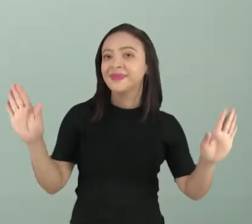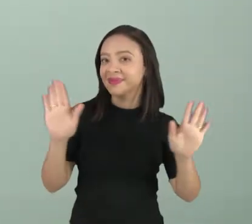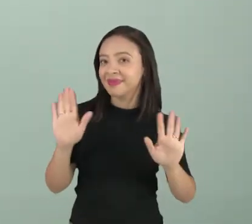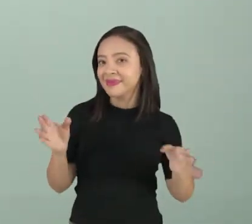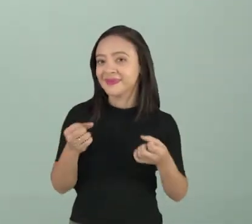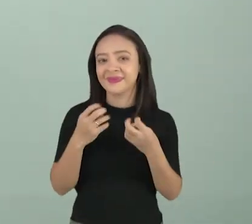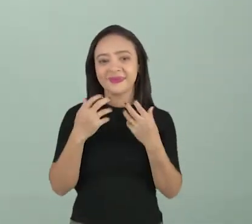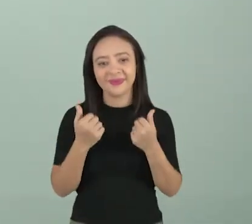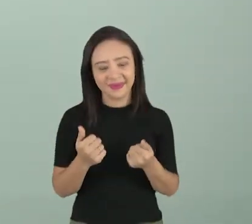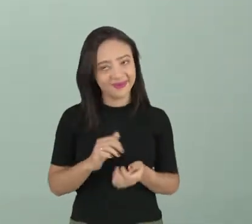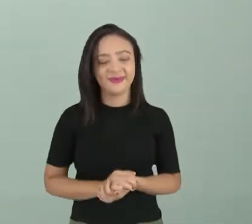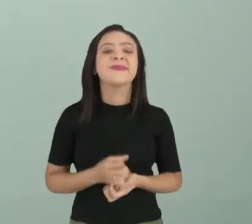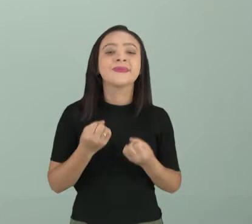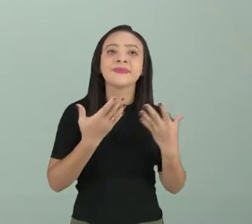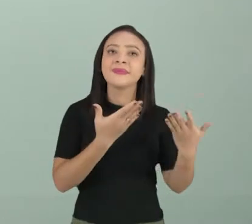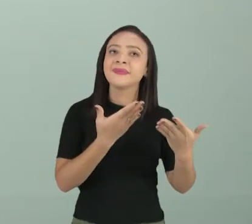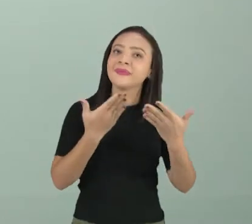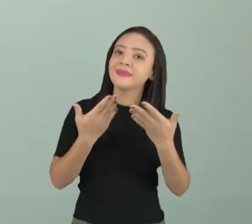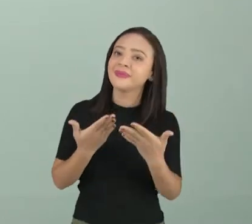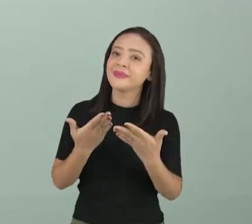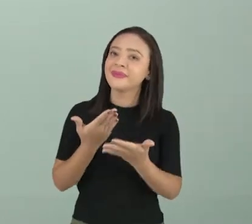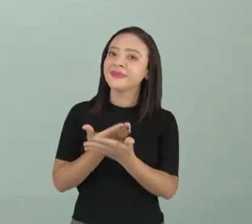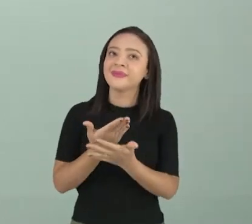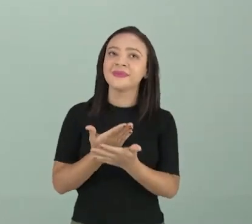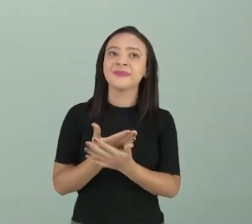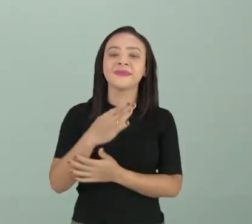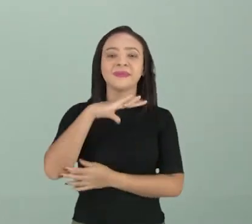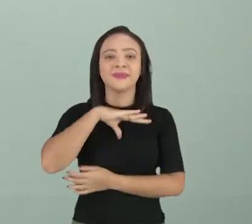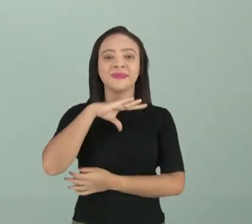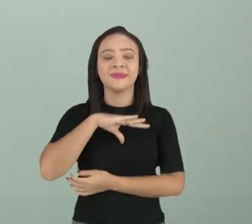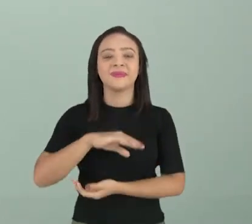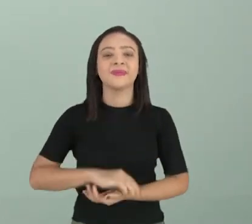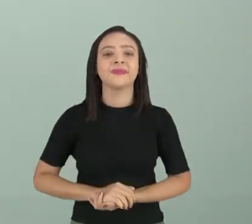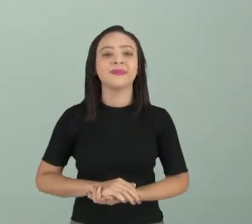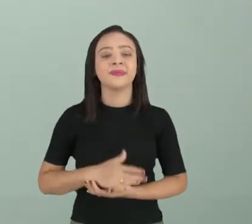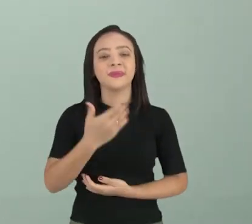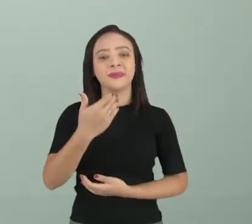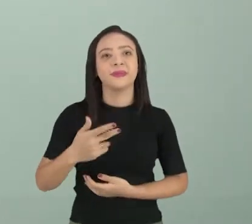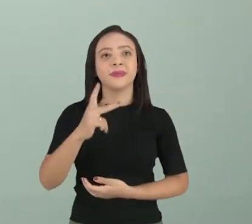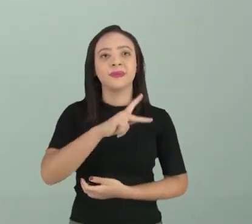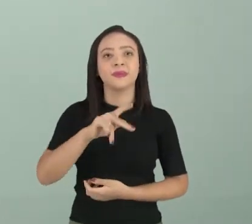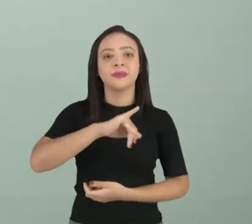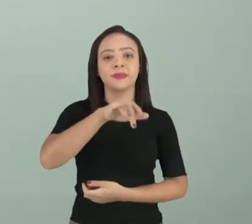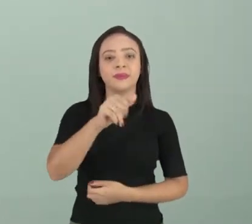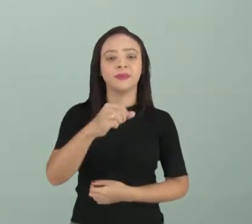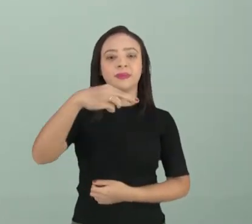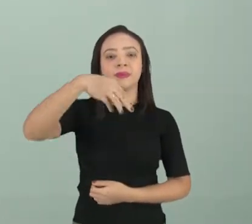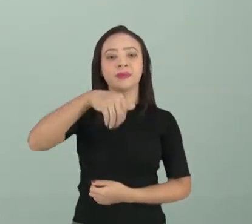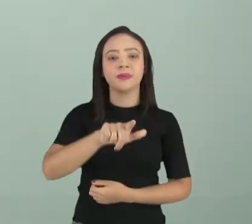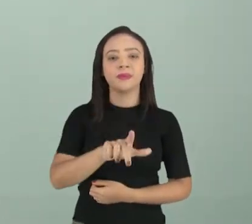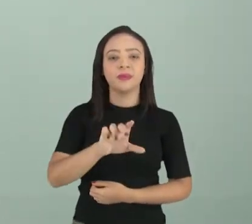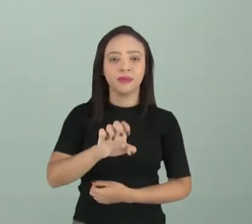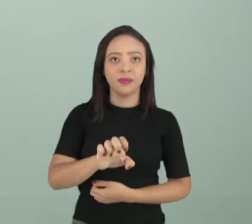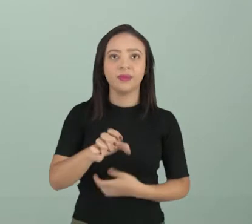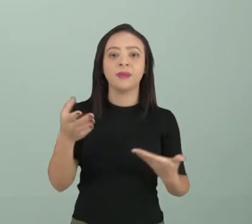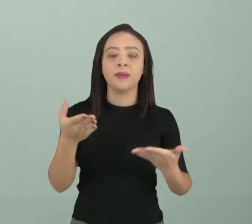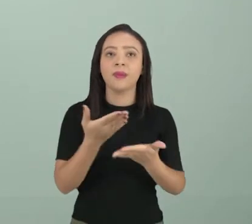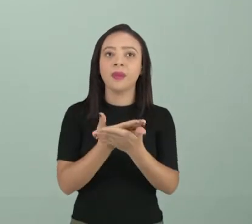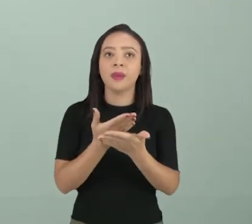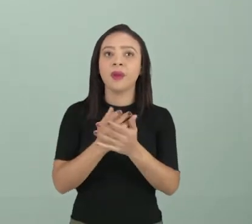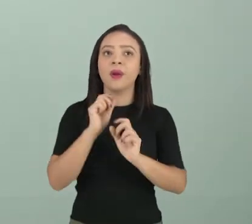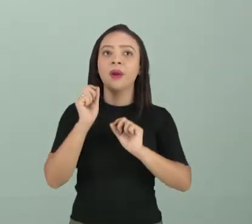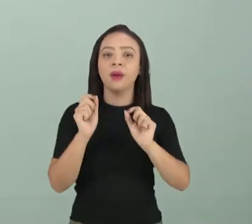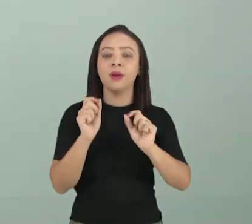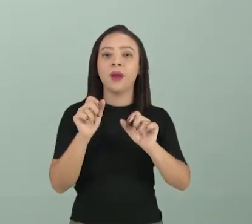Olá, galerinha, tudo bem? Sejam todos bem-vindos à aula de língua portuguesa. Eu sou a professora Jamile Fontinelli e o nosso assunto de hoje